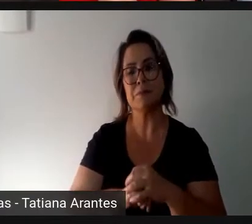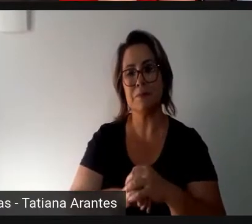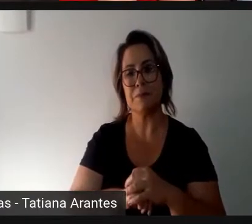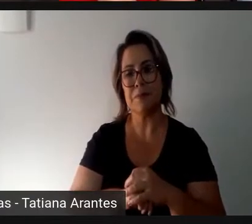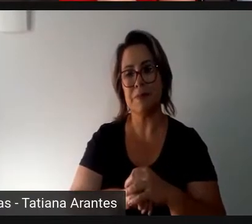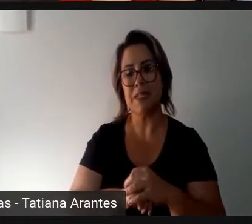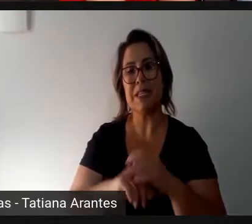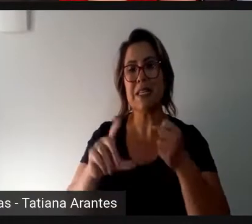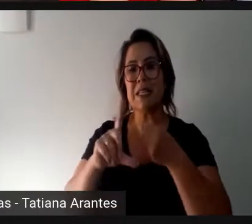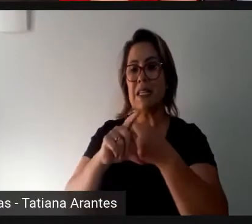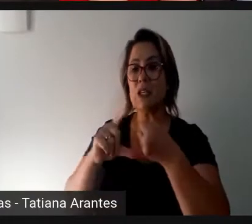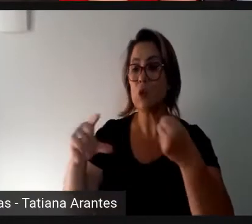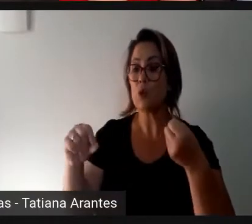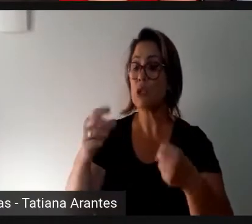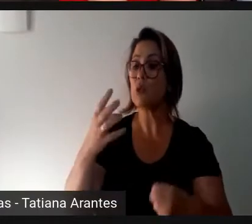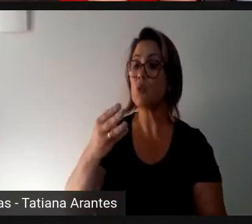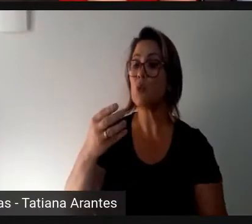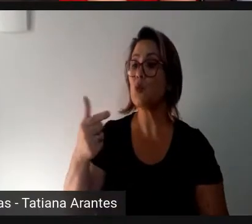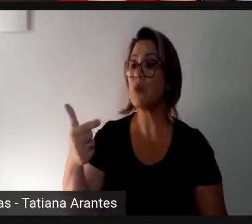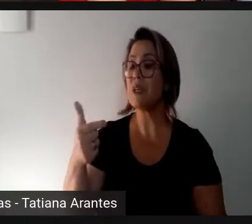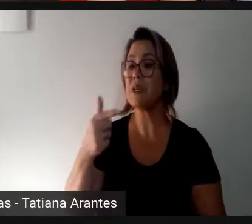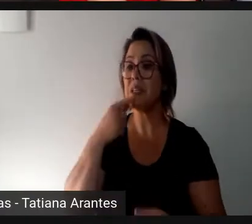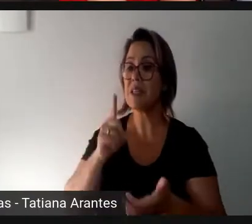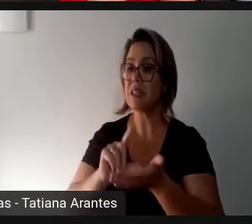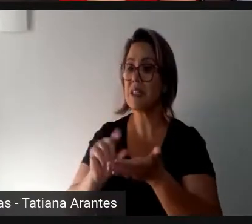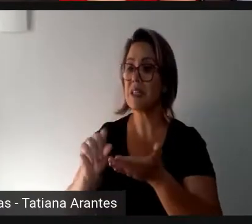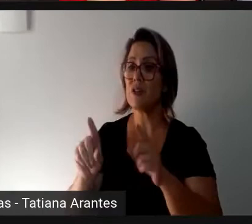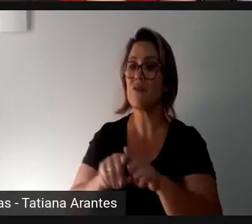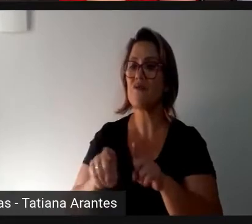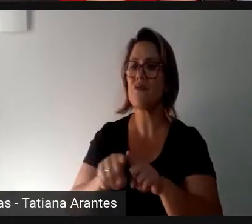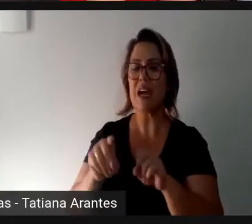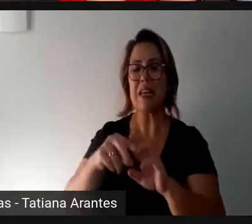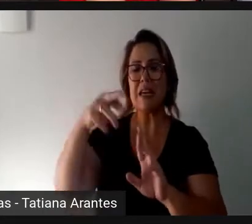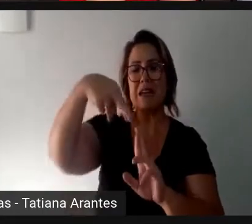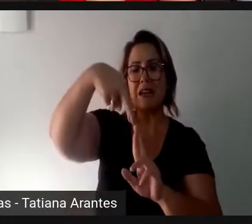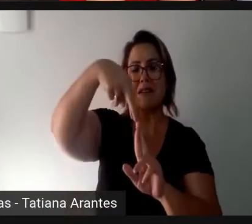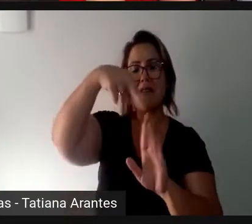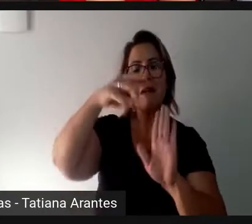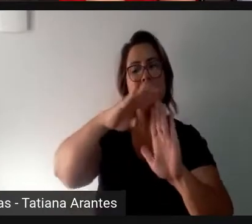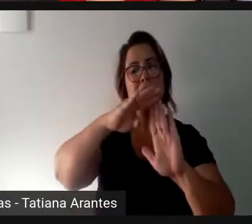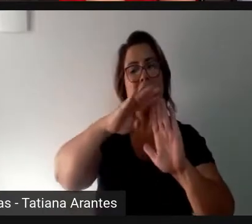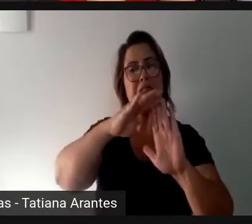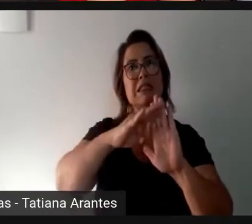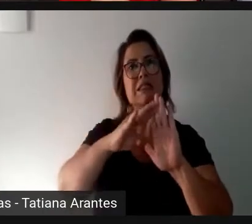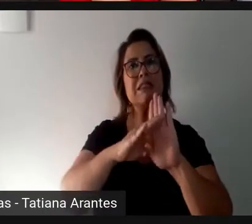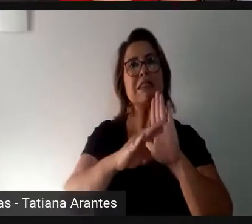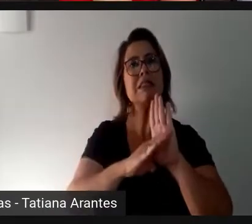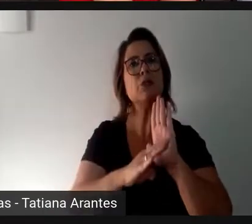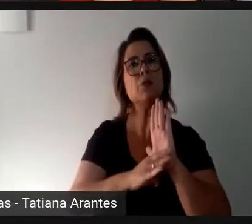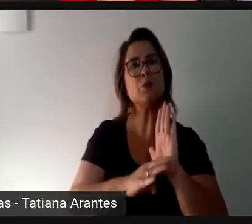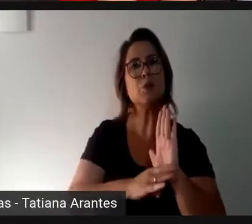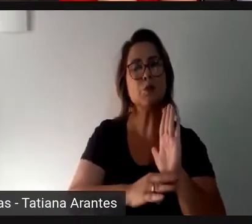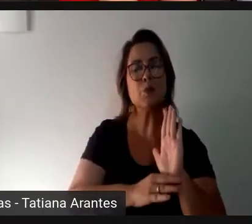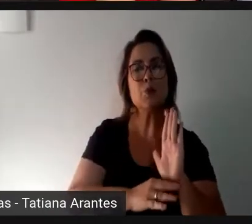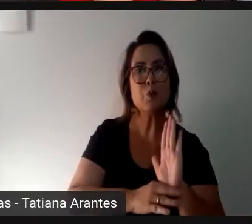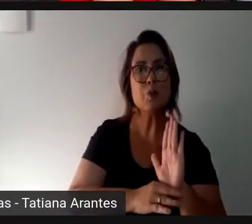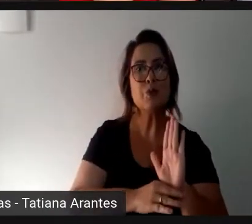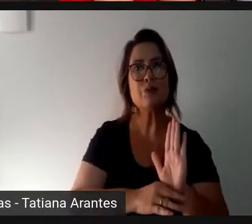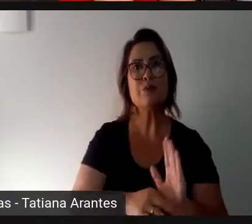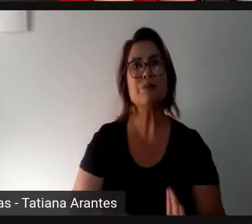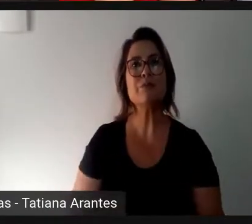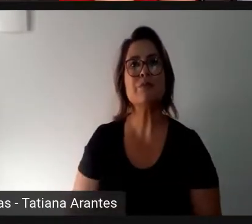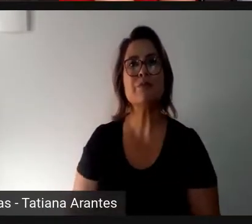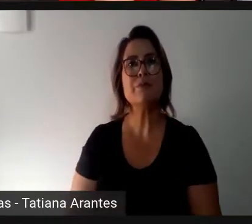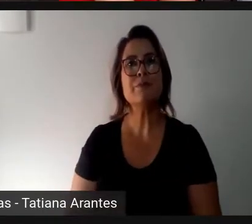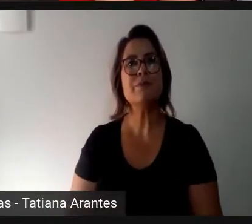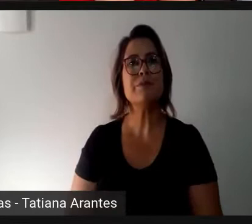artigo 42, ele coloca em diversos incisos quais são essas diversas dimensões do programa de integridade. O que